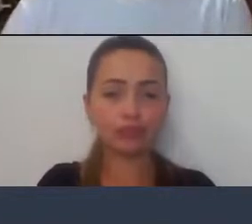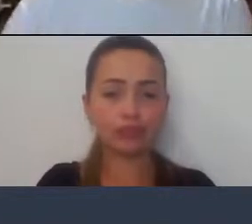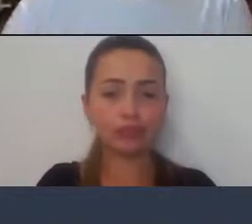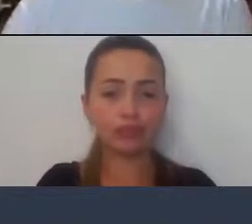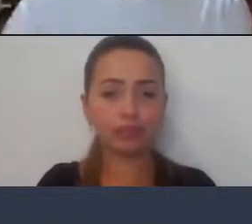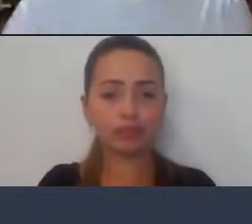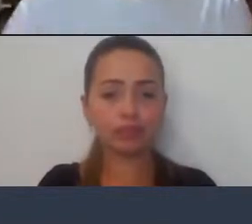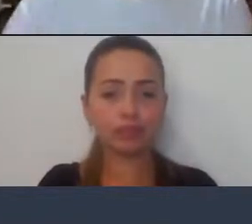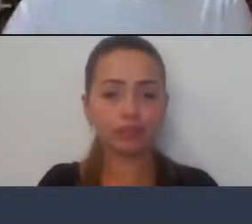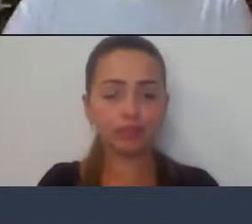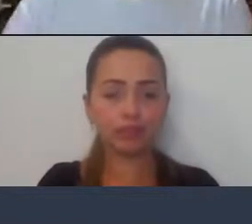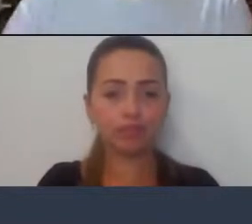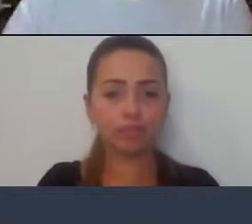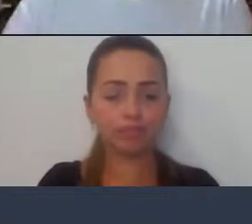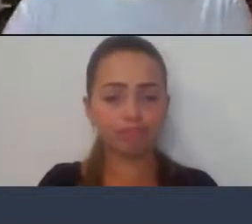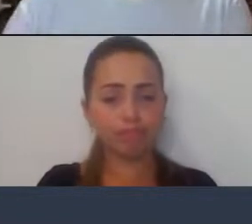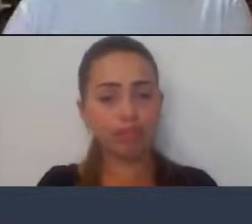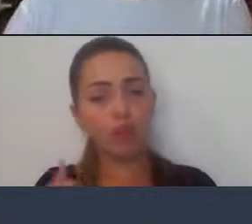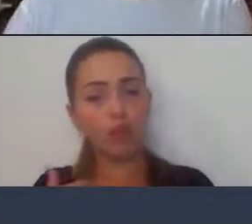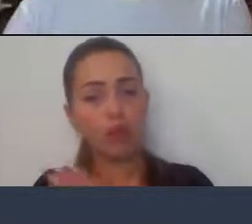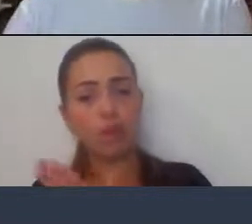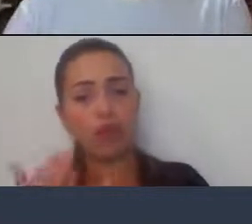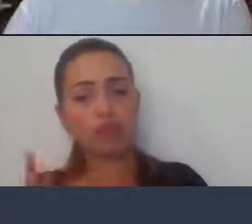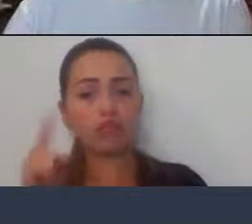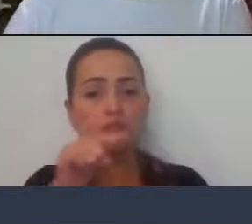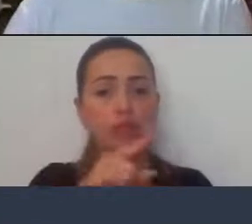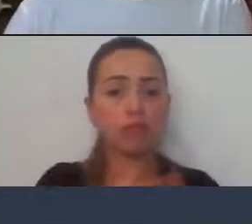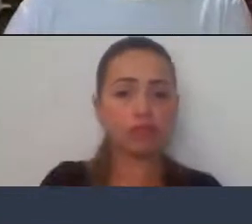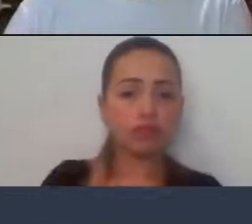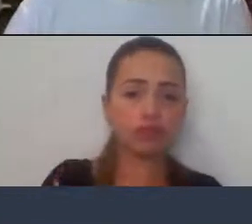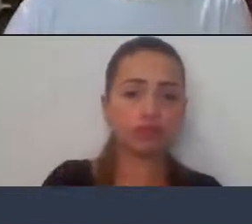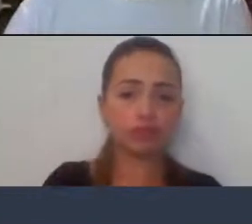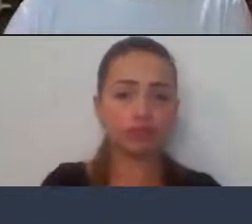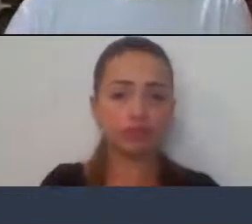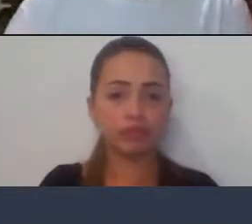Você quer que eu comece ou você quer começar, Alessandro?